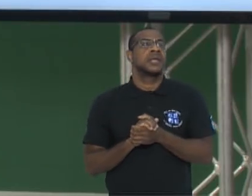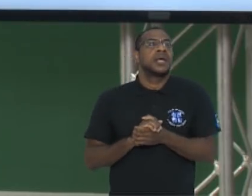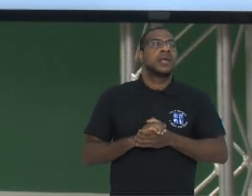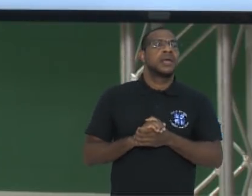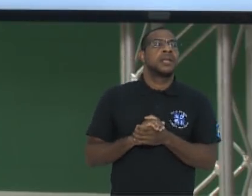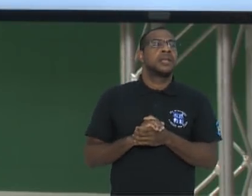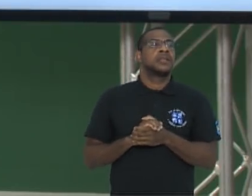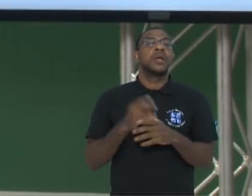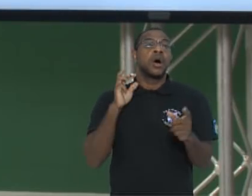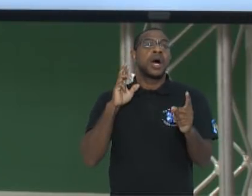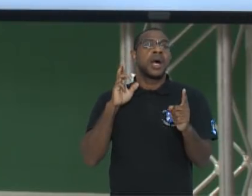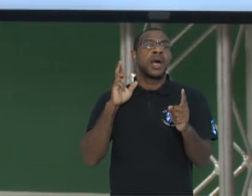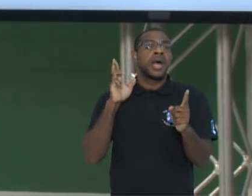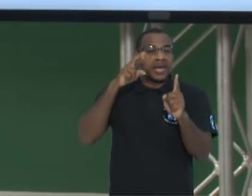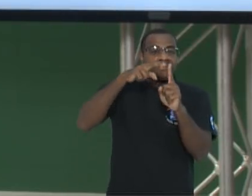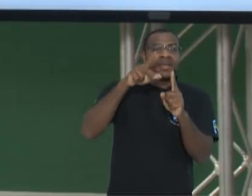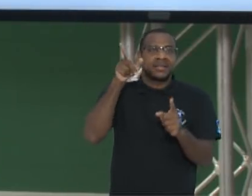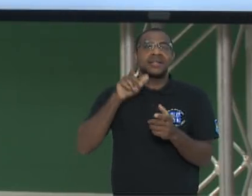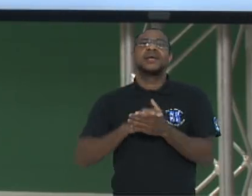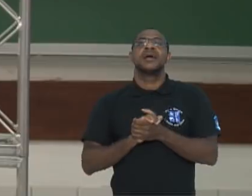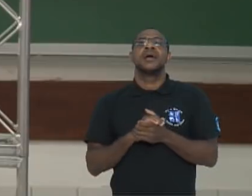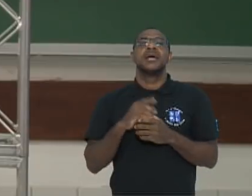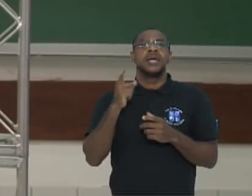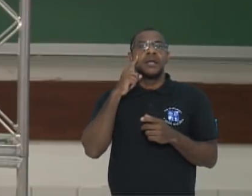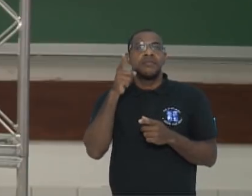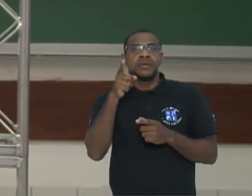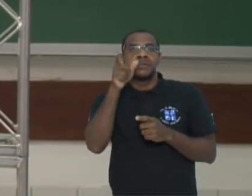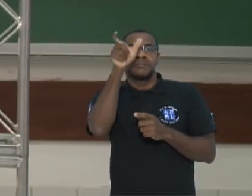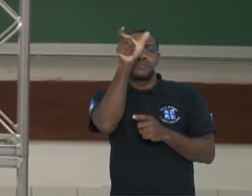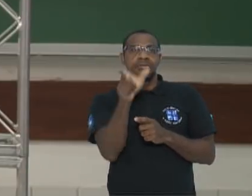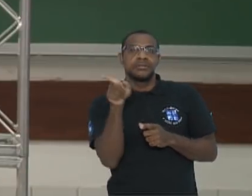as referências disponíveis para vocês, certo?